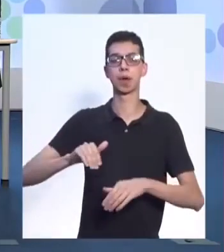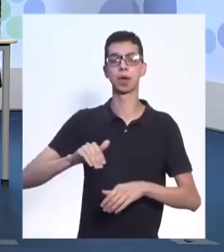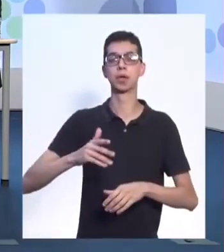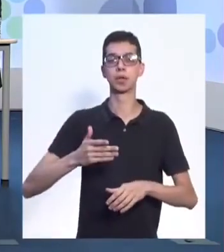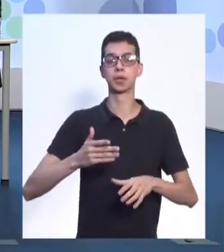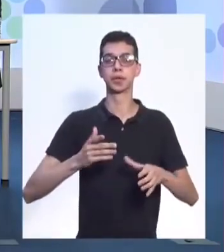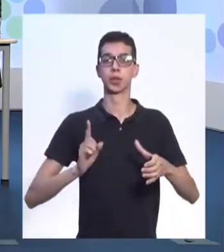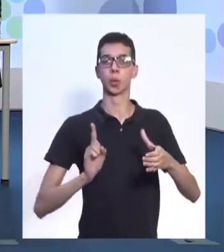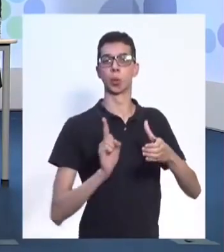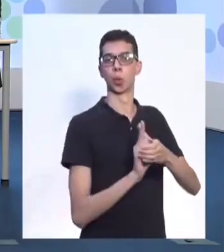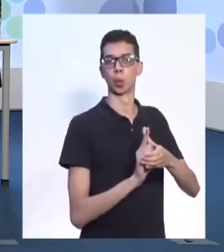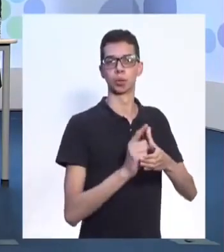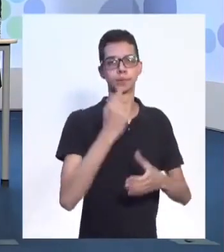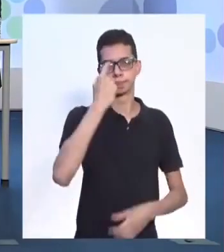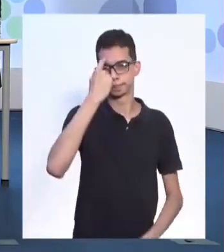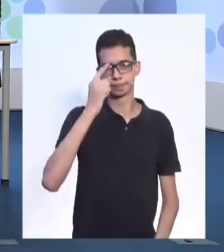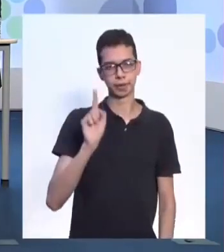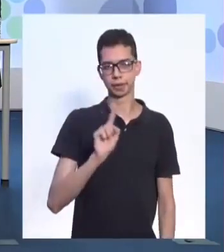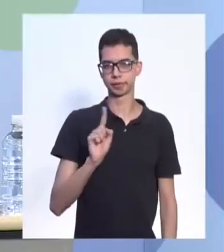Então, fala sobre